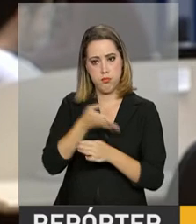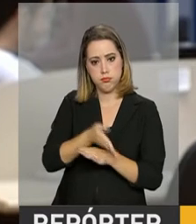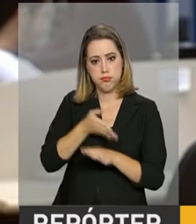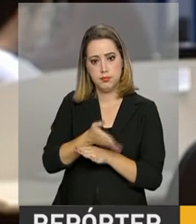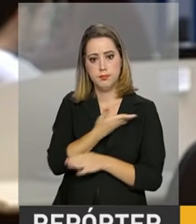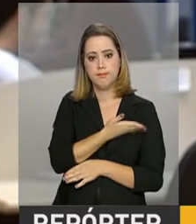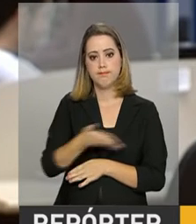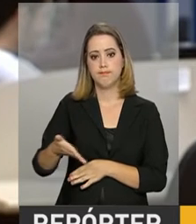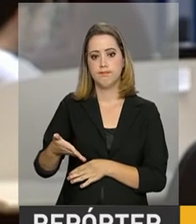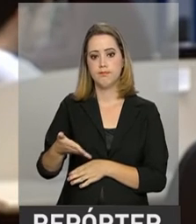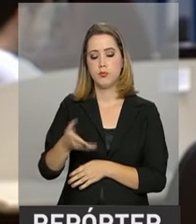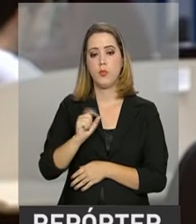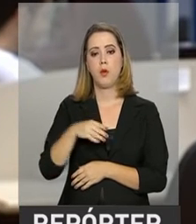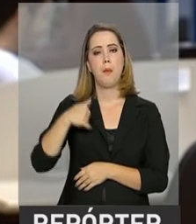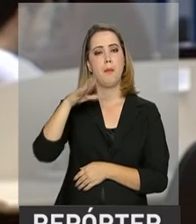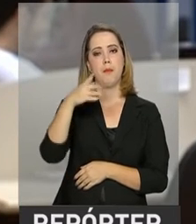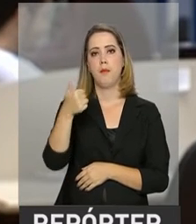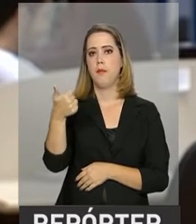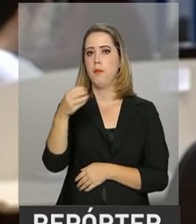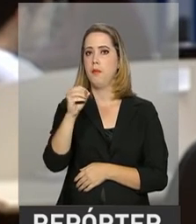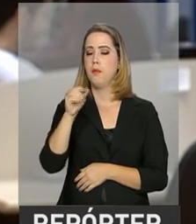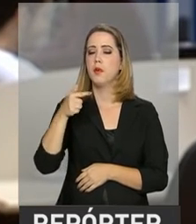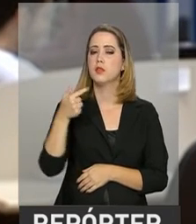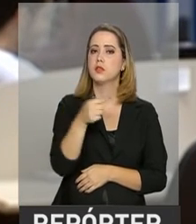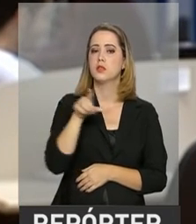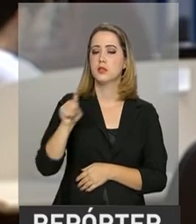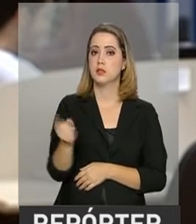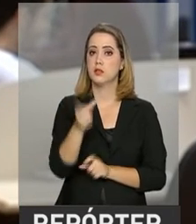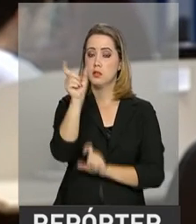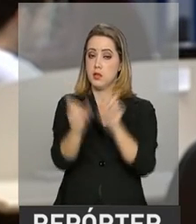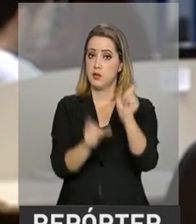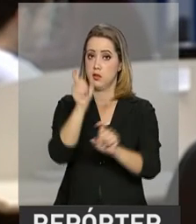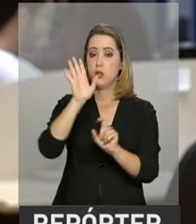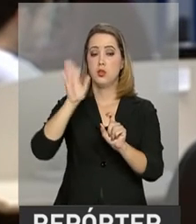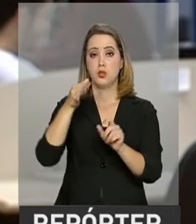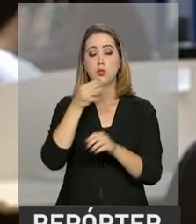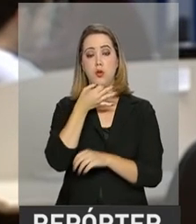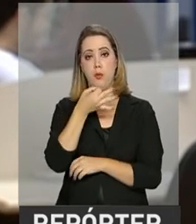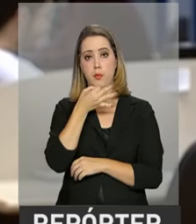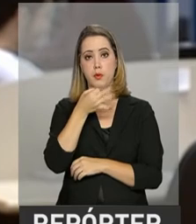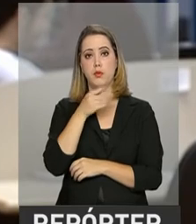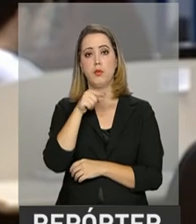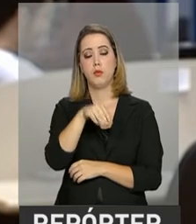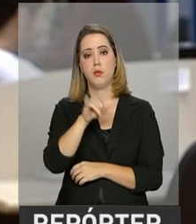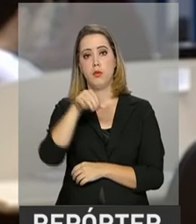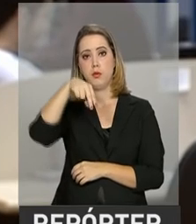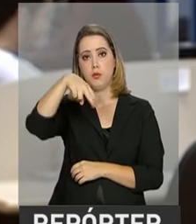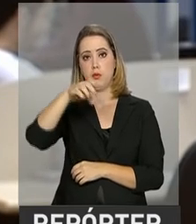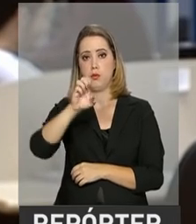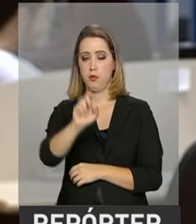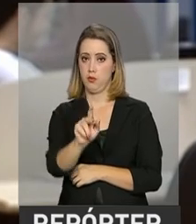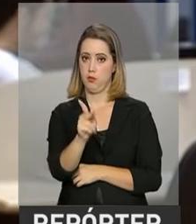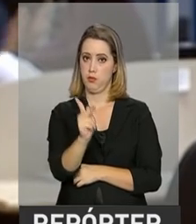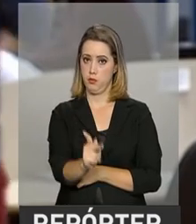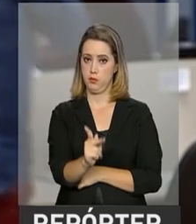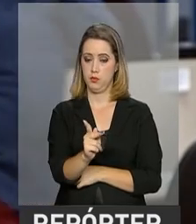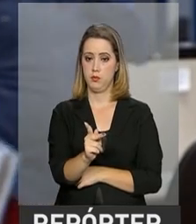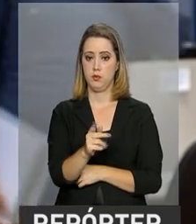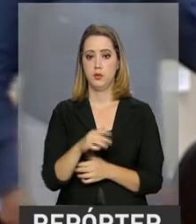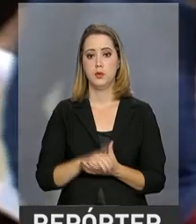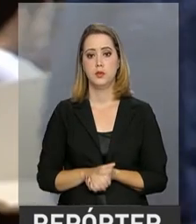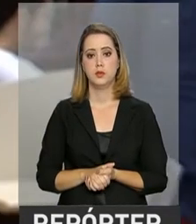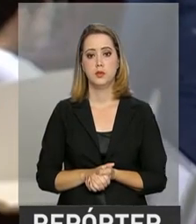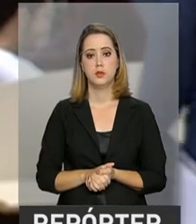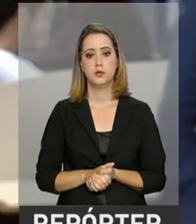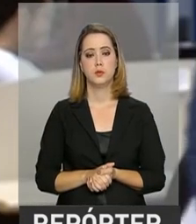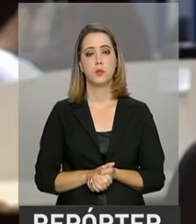enem.inep.gov.br/participante. Mais de 107 mil pessoas já apresentaram sugestões, de acordo com o Instituto Nacional de Estudos e Pesquisas